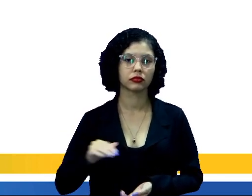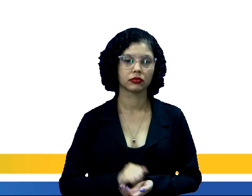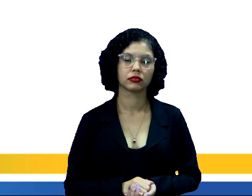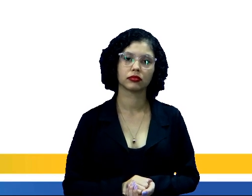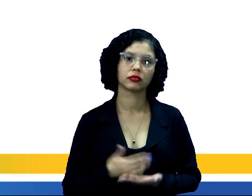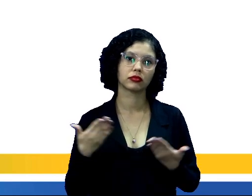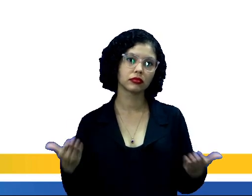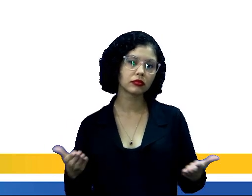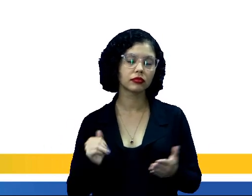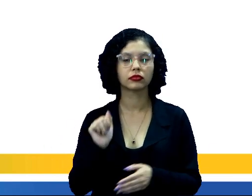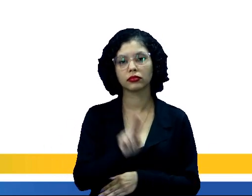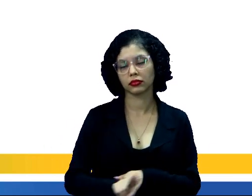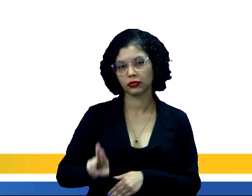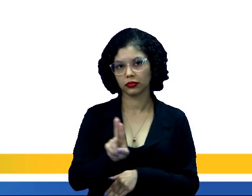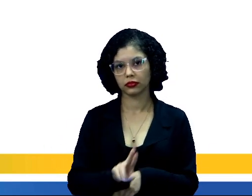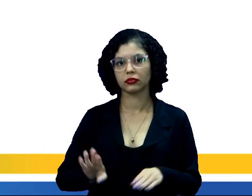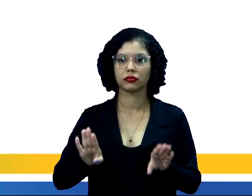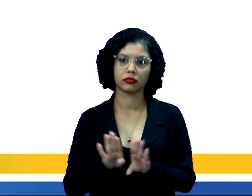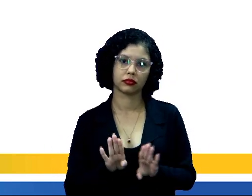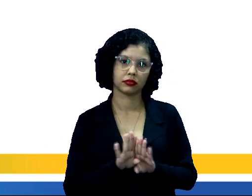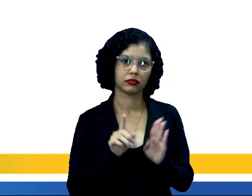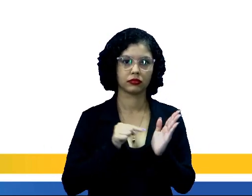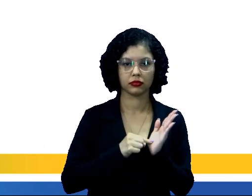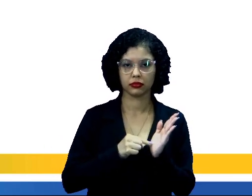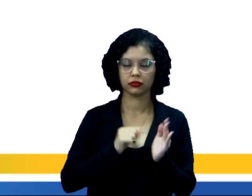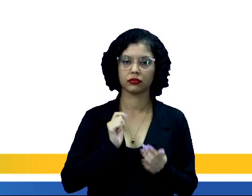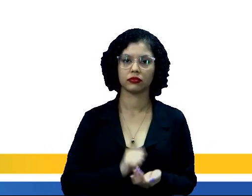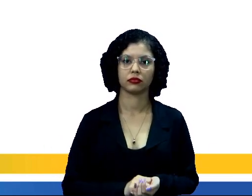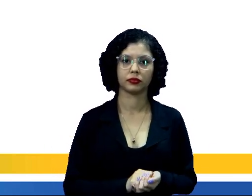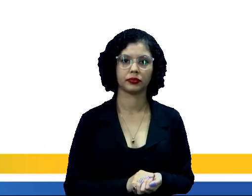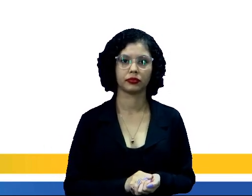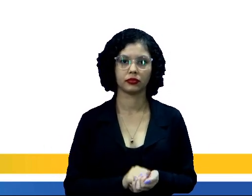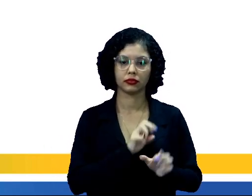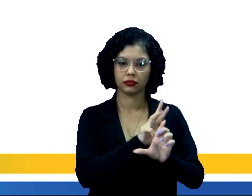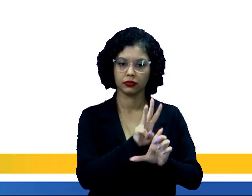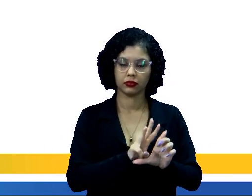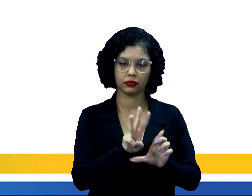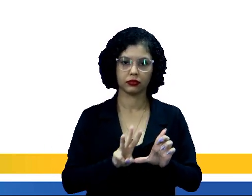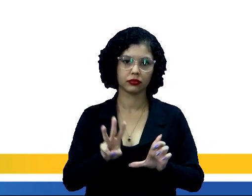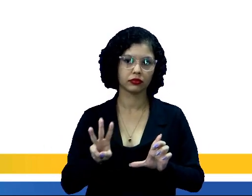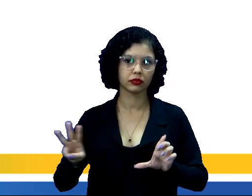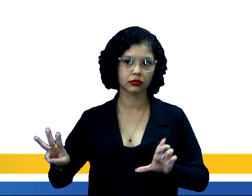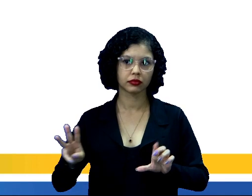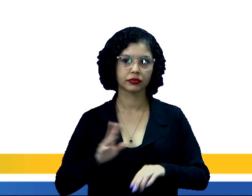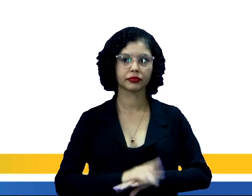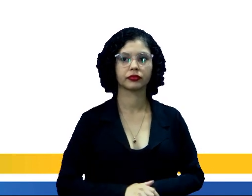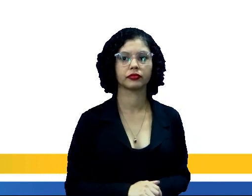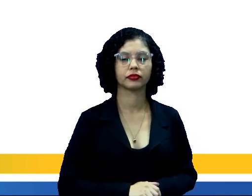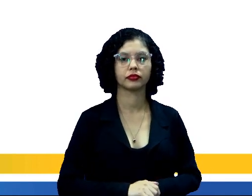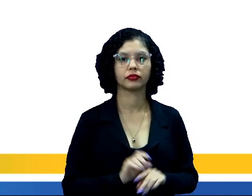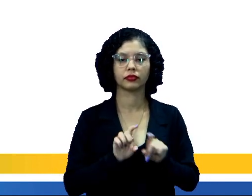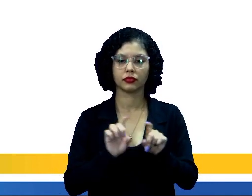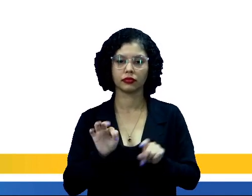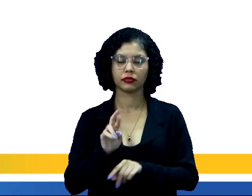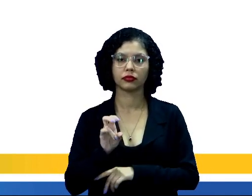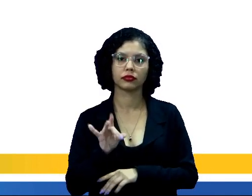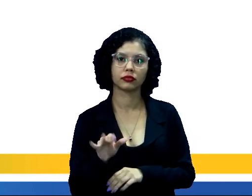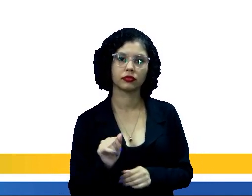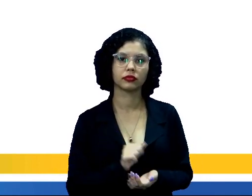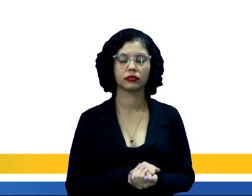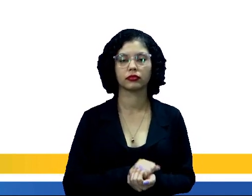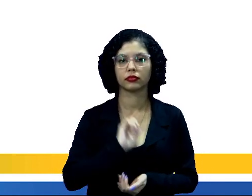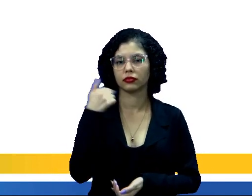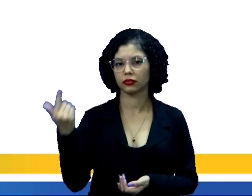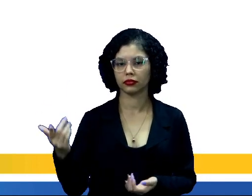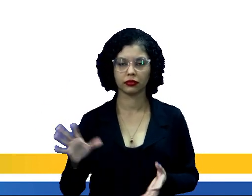www.oup.com. Então, também você vai utilizar o ponto, utilizando aí para falar de endereços,